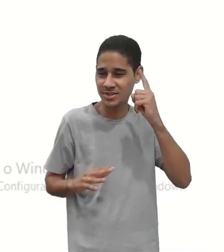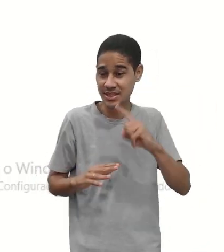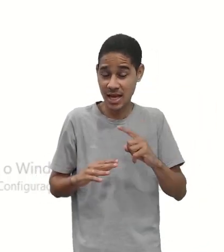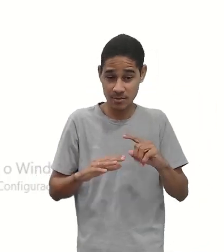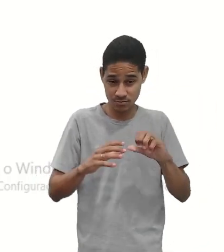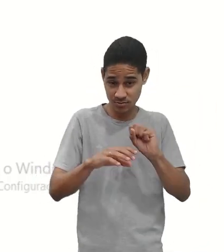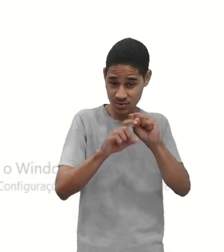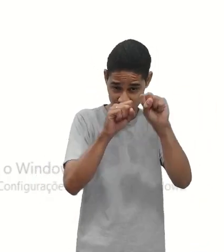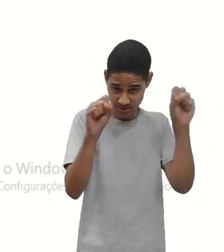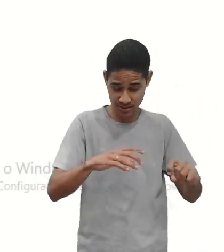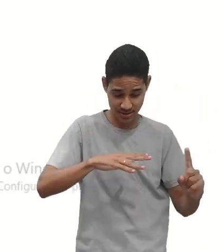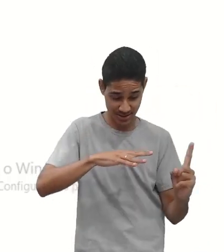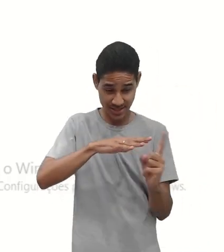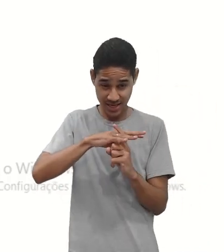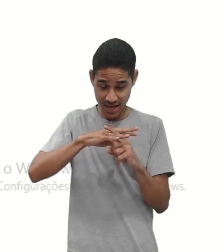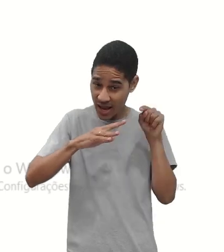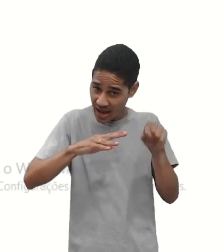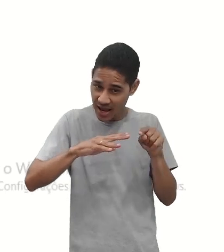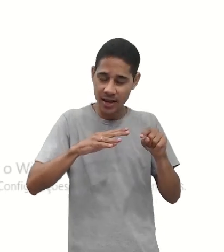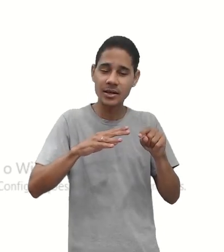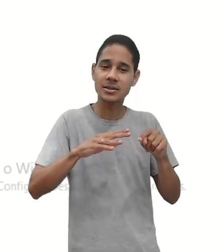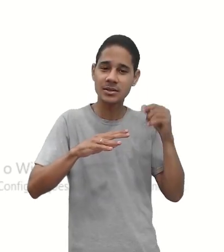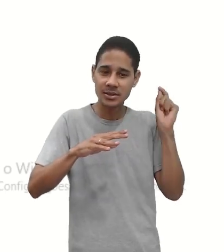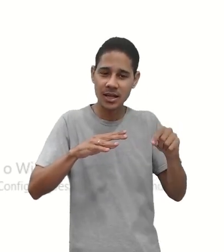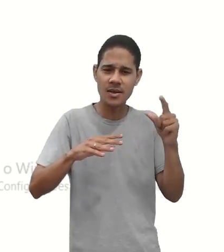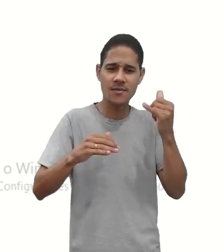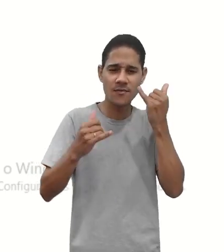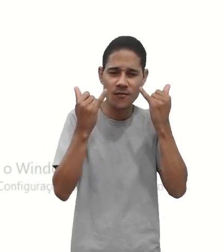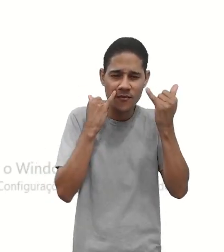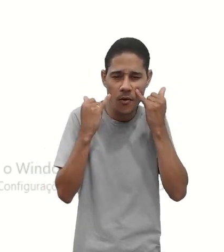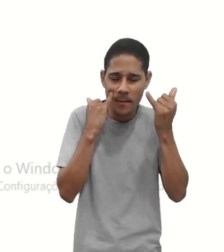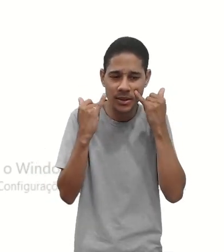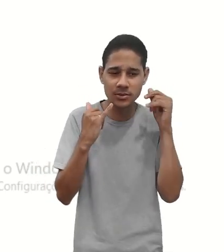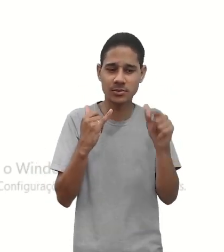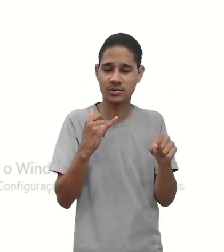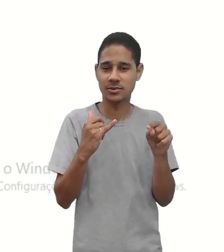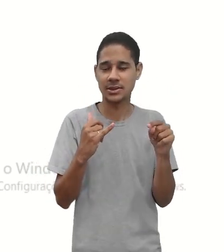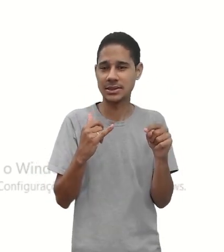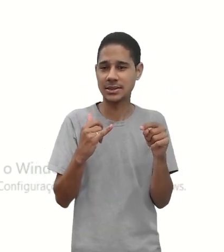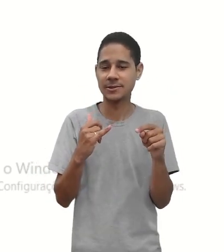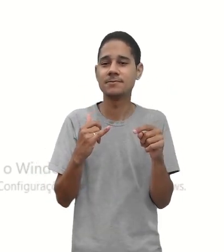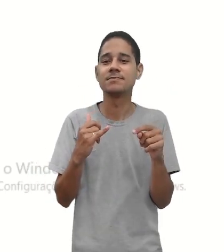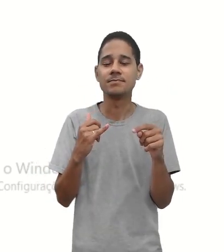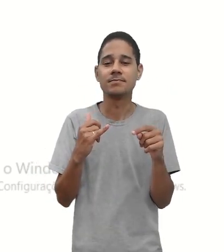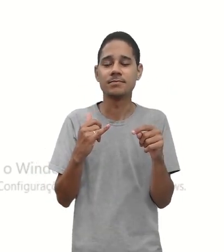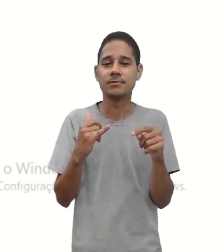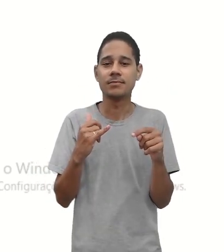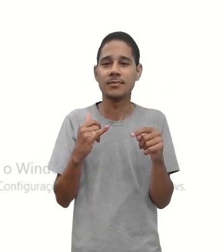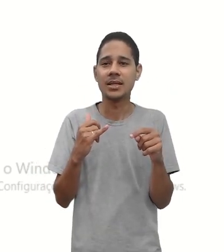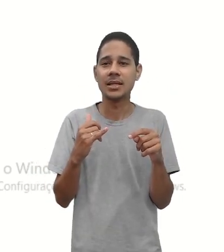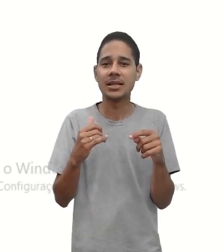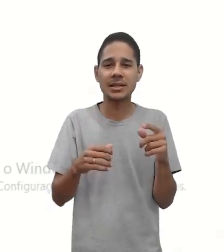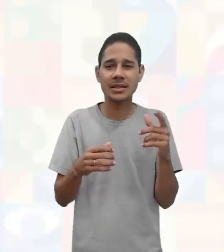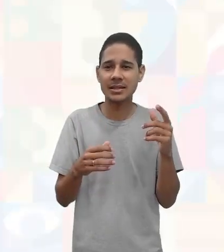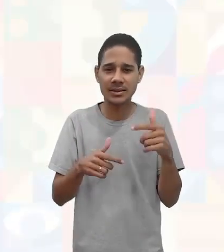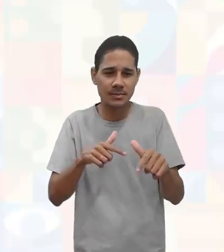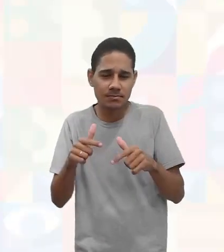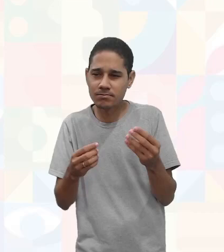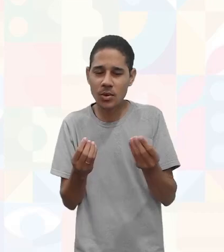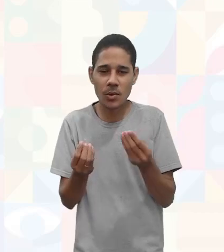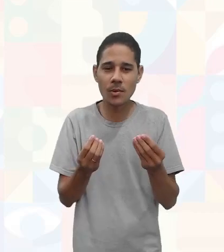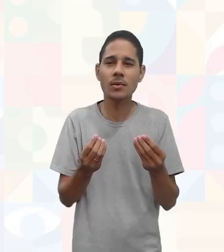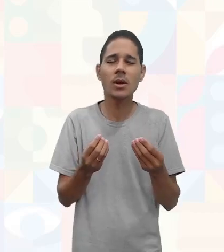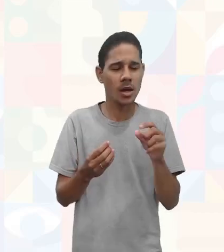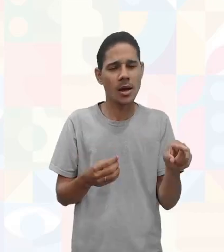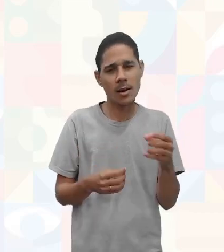integra, ele está dentro e ele deve fornecer informações. Então, na prática, a aplicação de sistemas, eu acho que tem vantagem, né, Cris? E